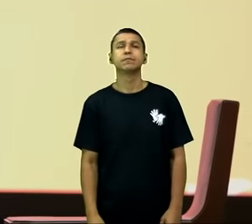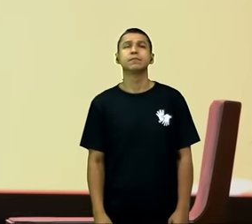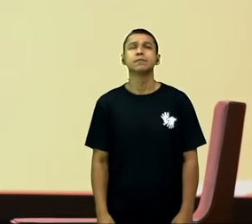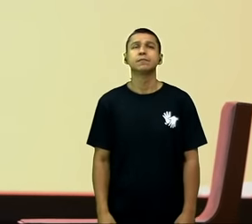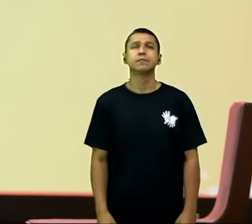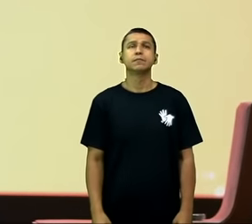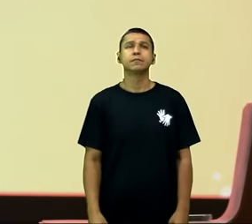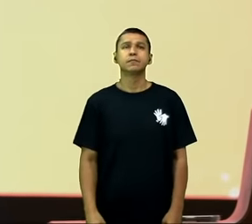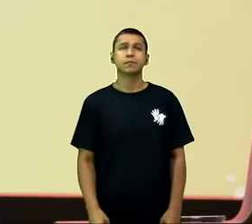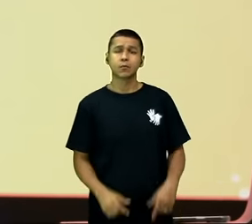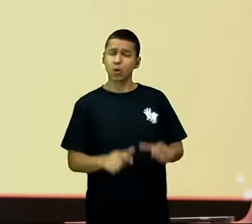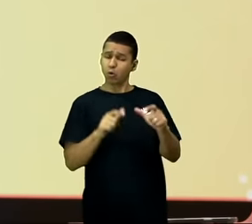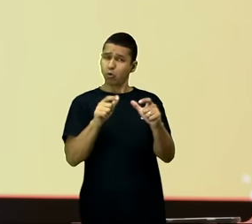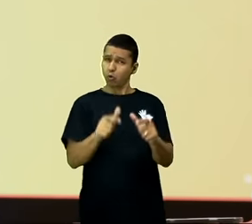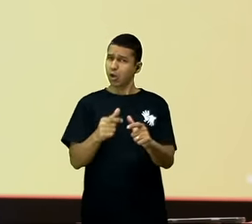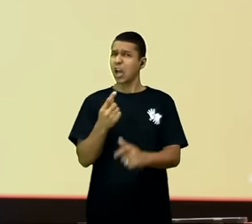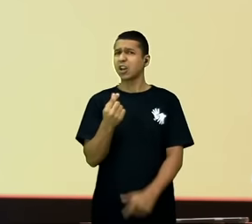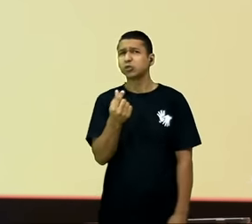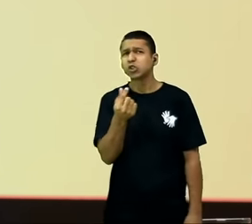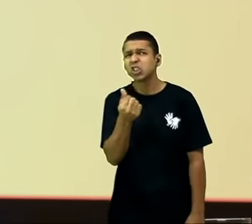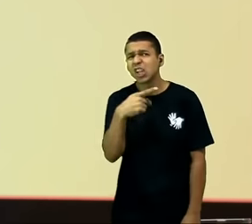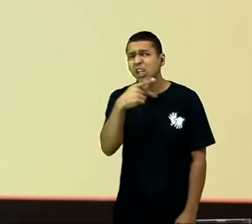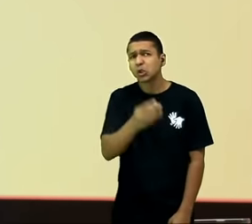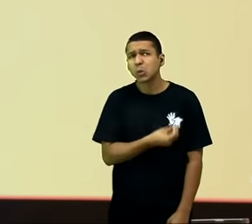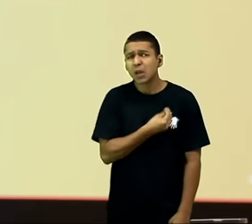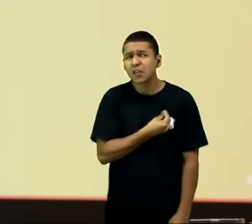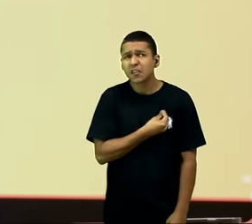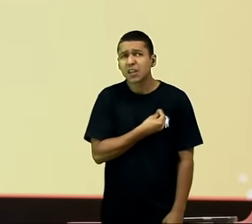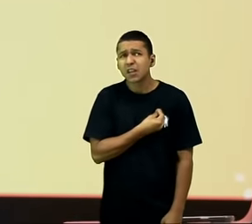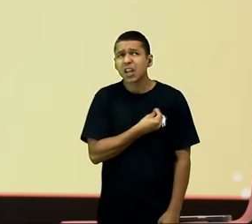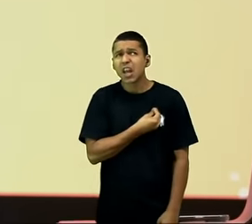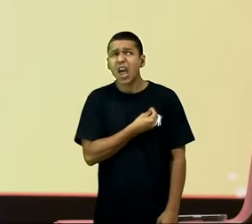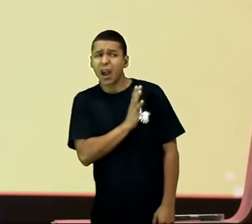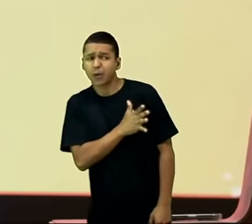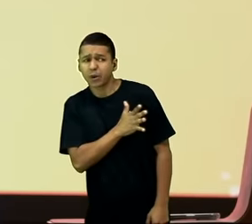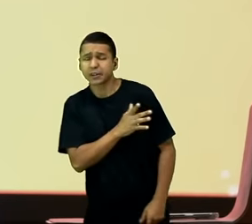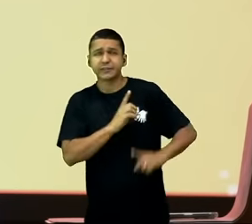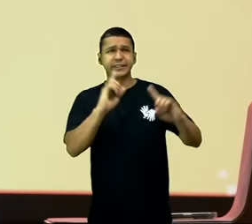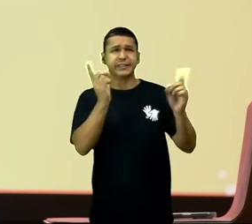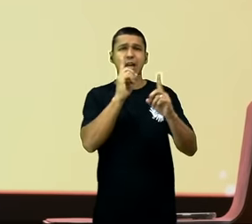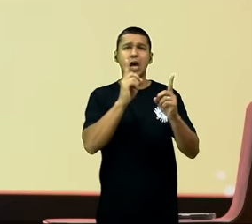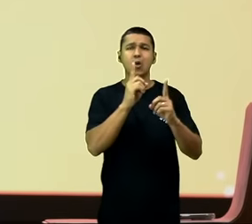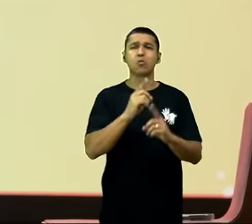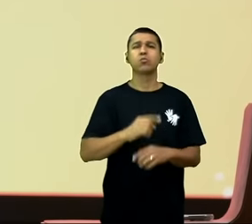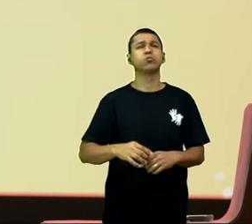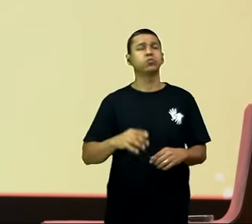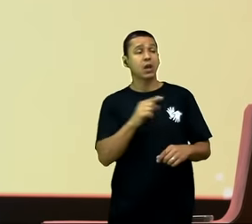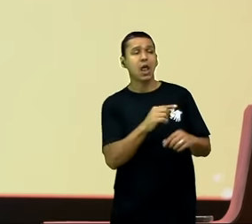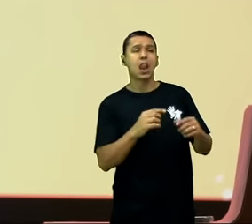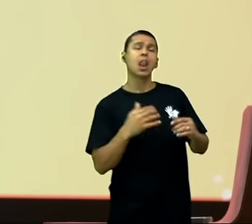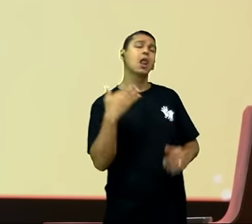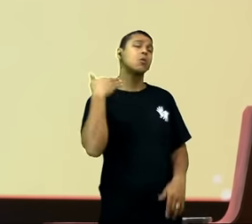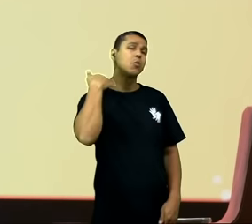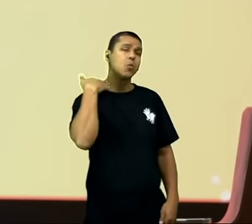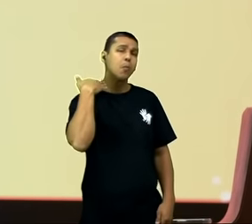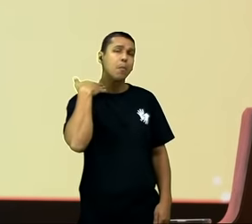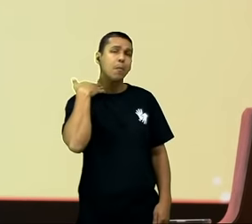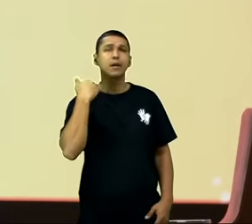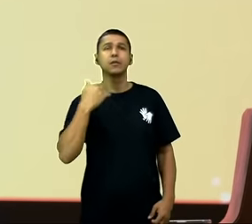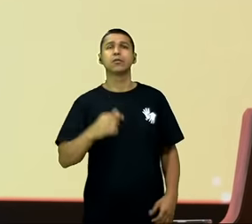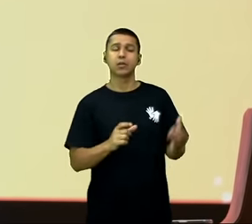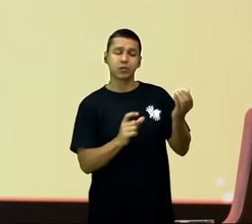que o lugar do dinheiro na tua vida não é no coração, é na carteira, é no banco, é no cartão de crédito, mas no coração